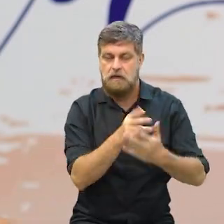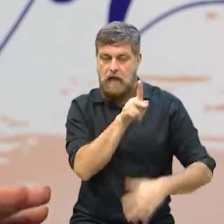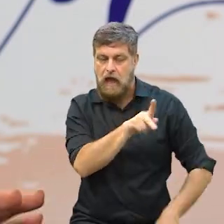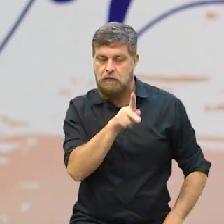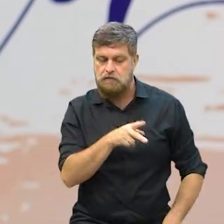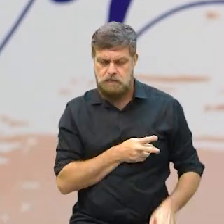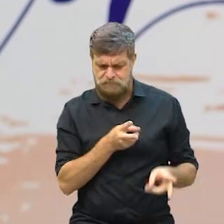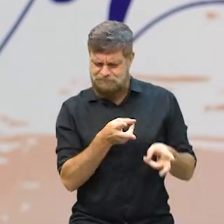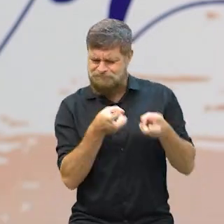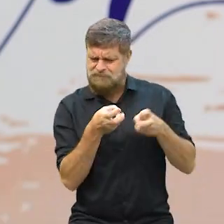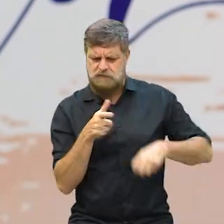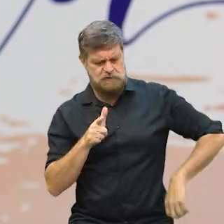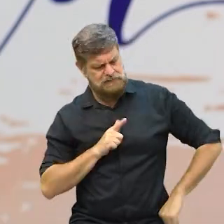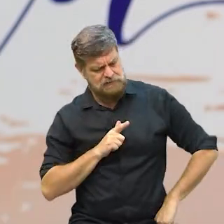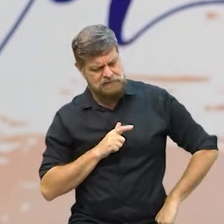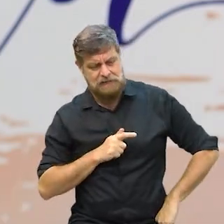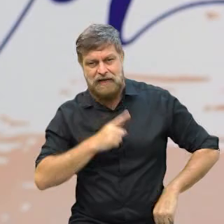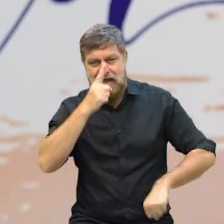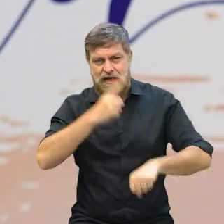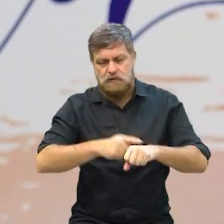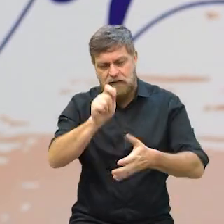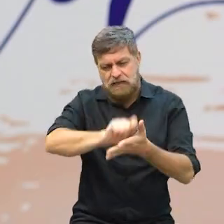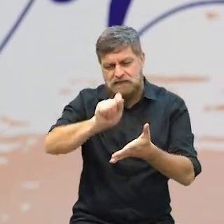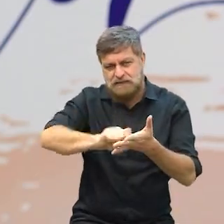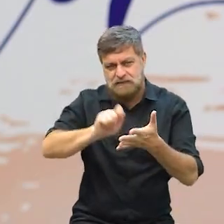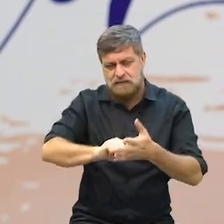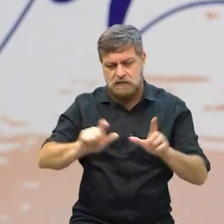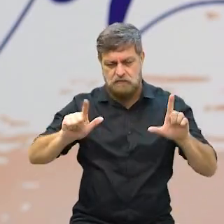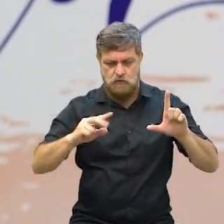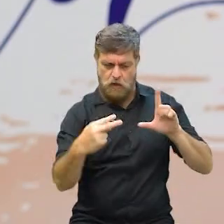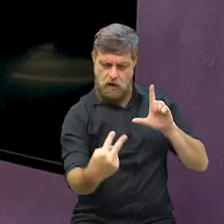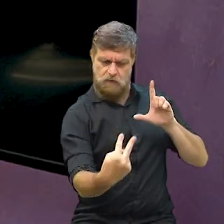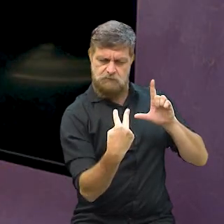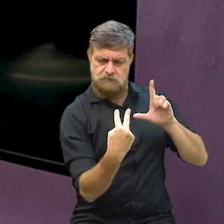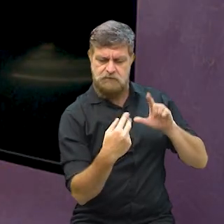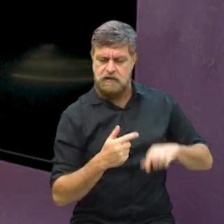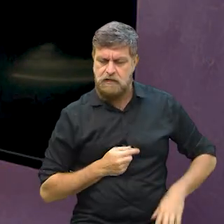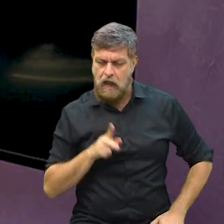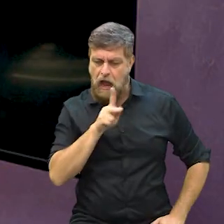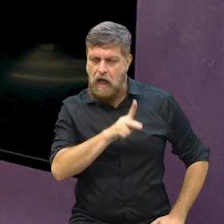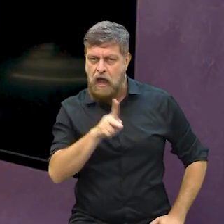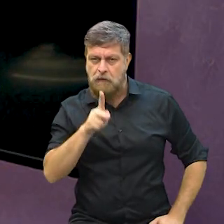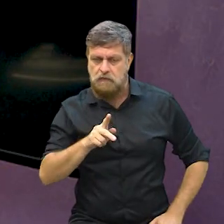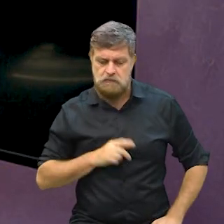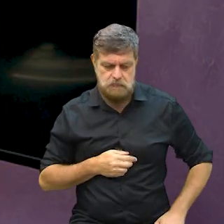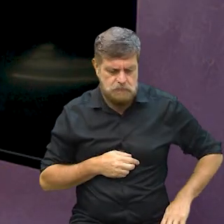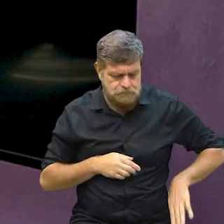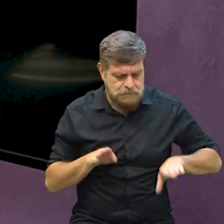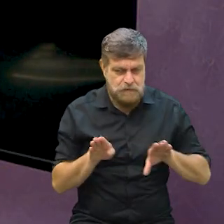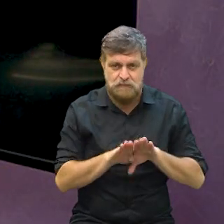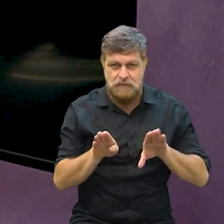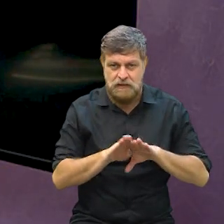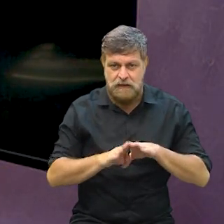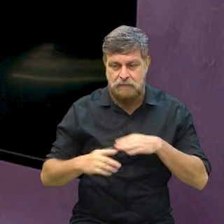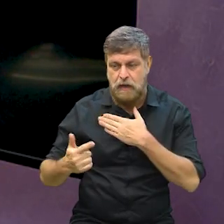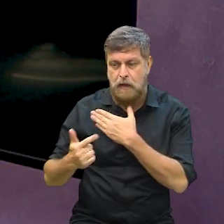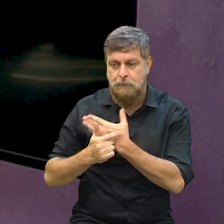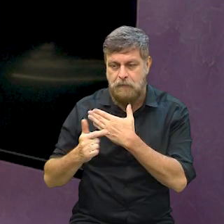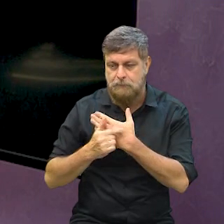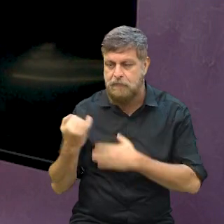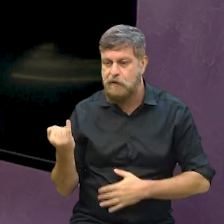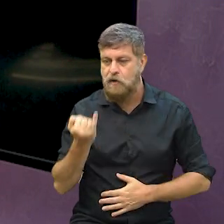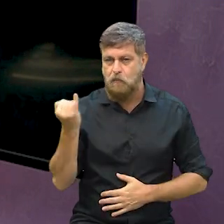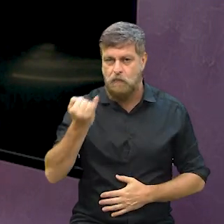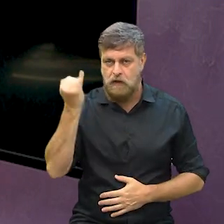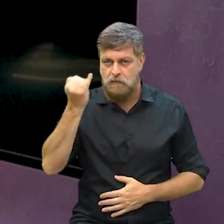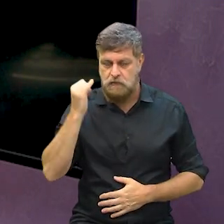vê que tem alguma coisa errada ali na hora de escrever, na hora de enxergar a lousa. A professora, o professor também são papéis